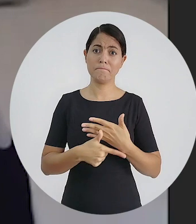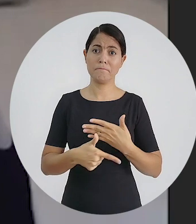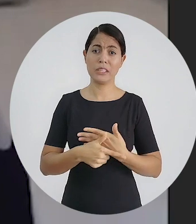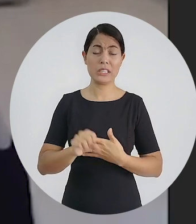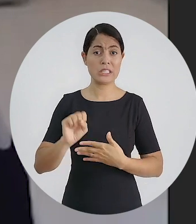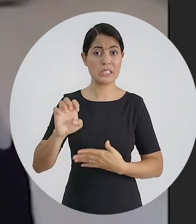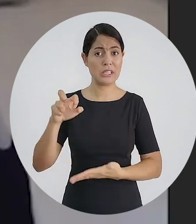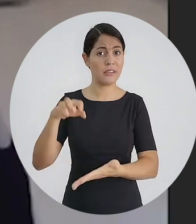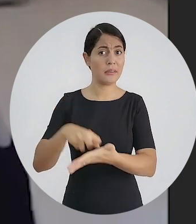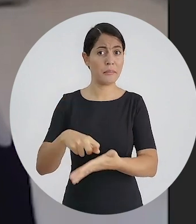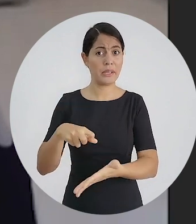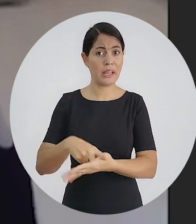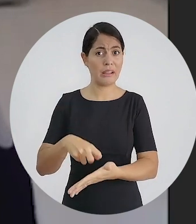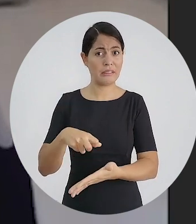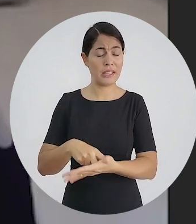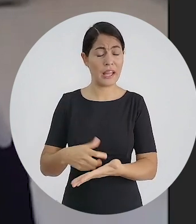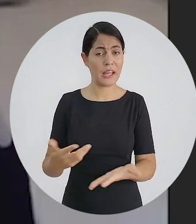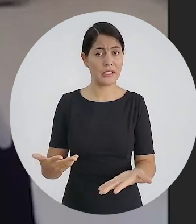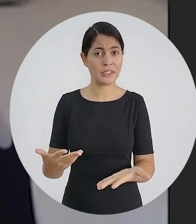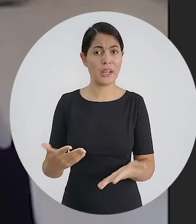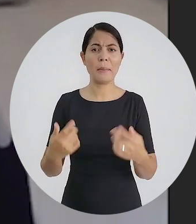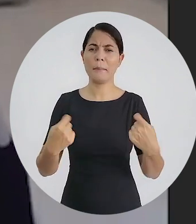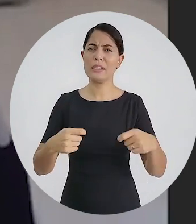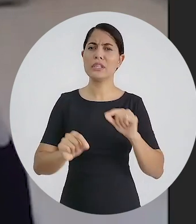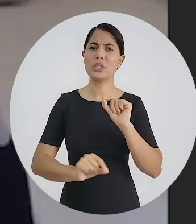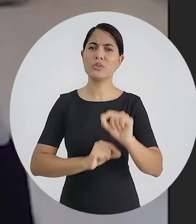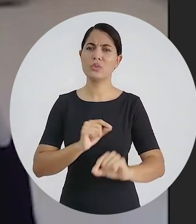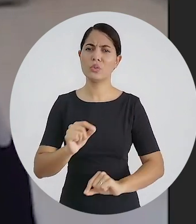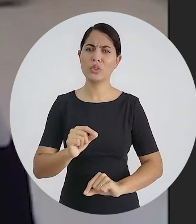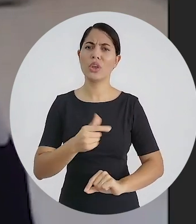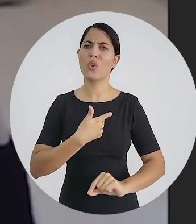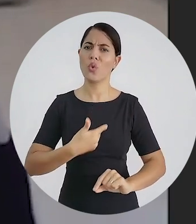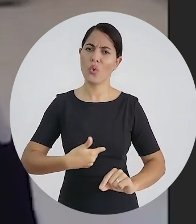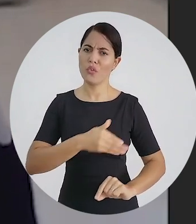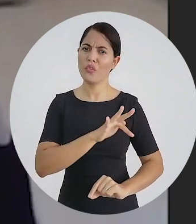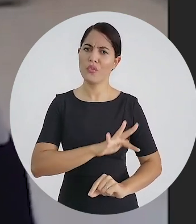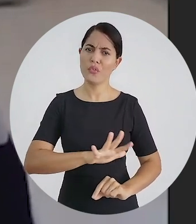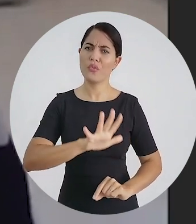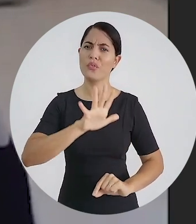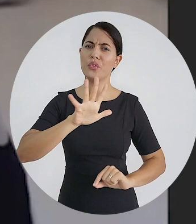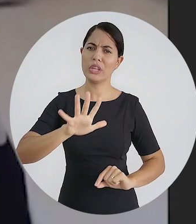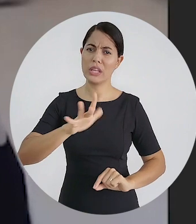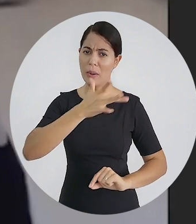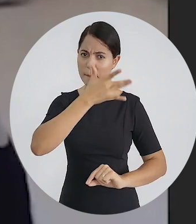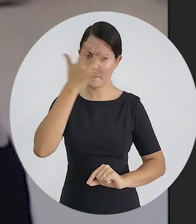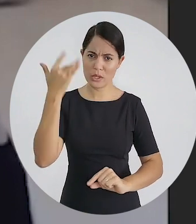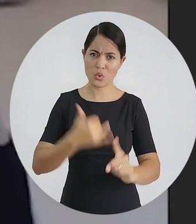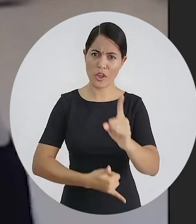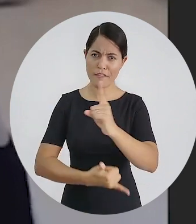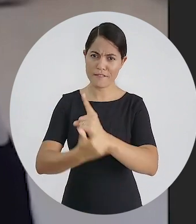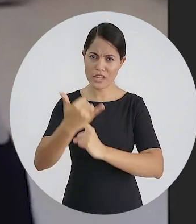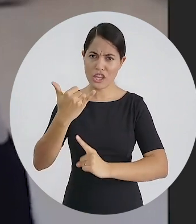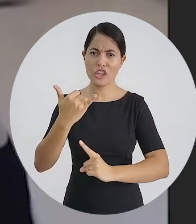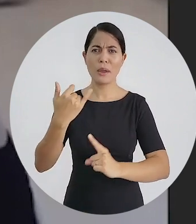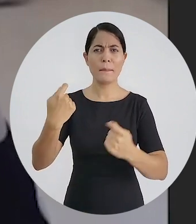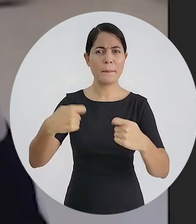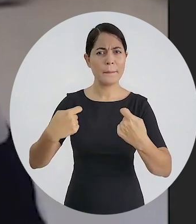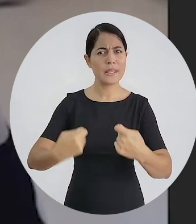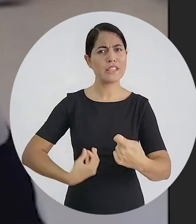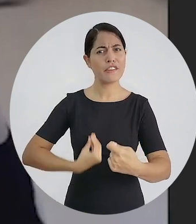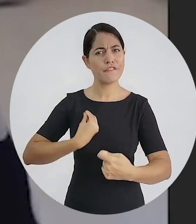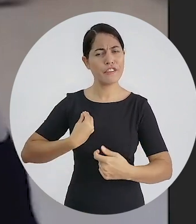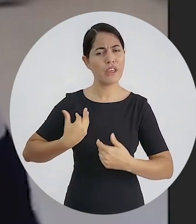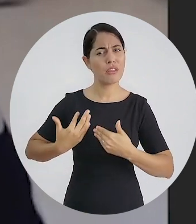aos infratores da lei, o Estado precisa oferecer condições para que as vítimas possam retomar as